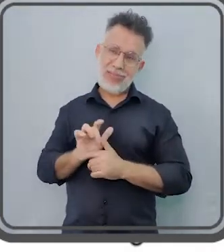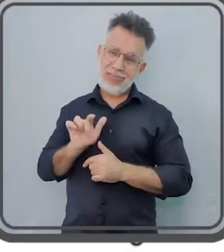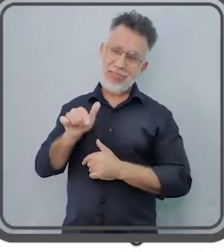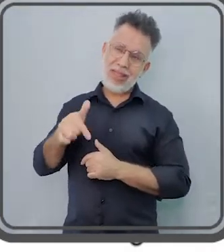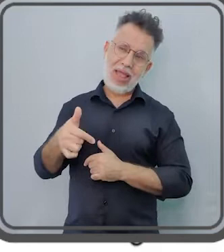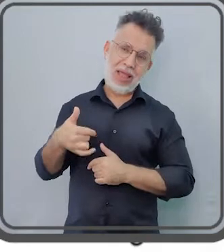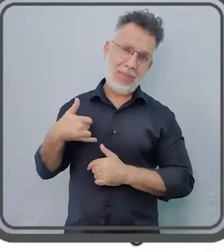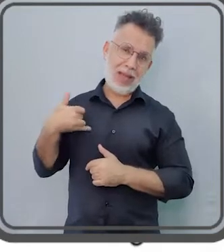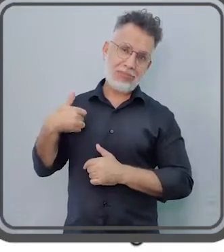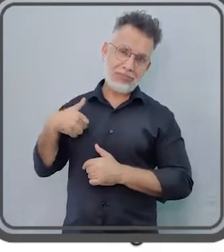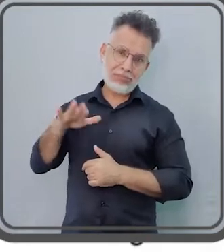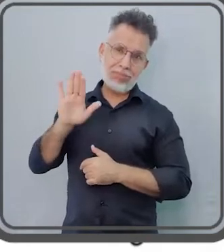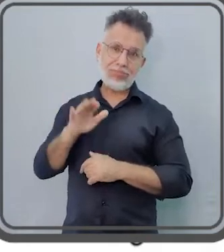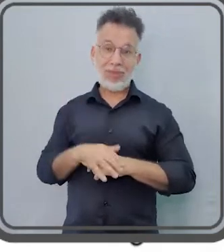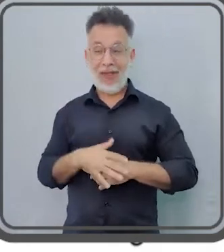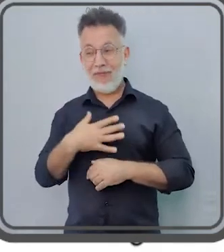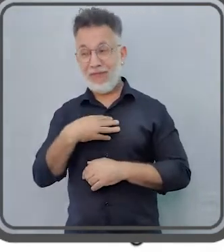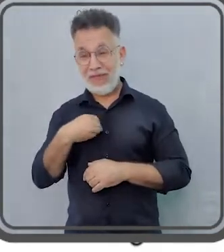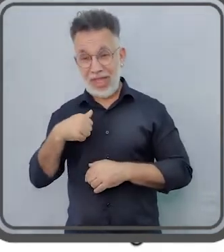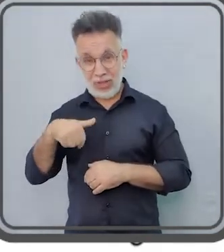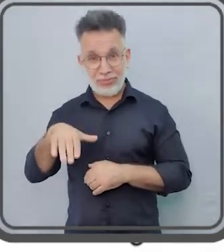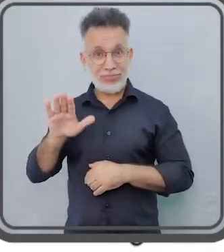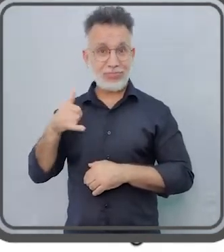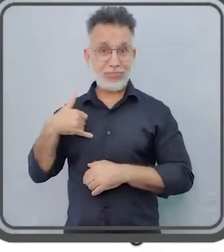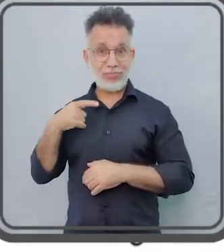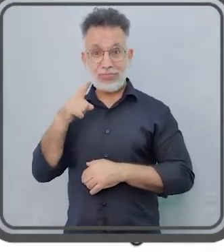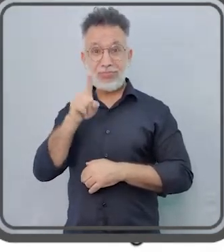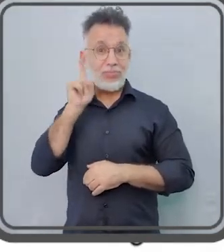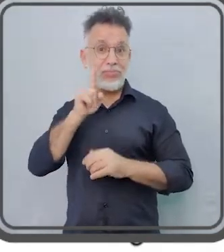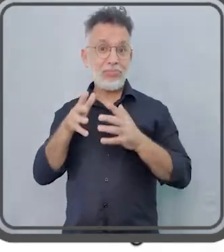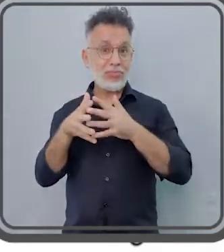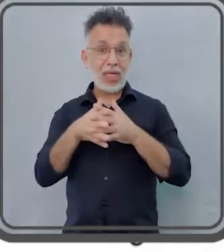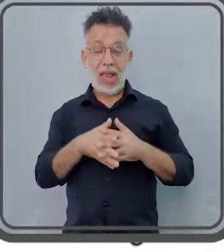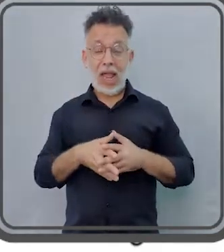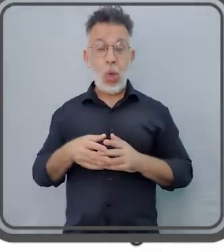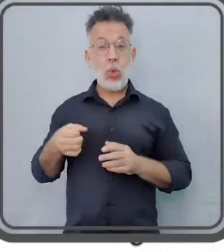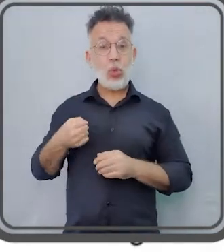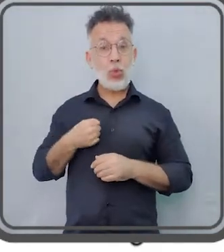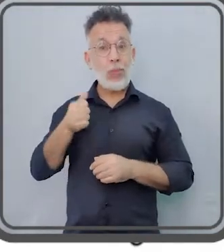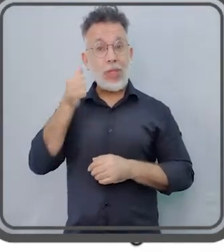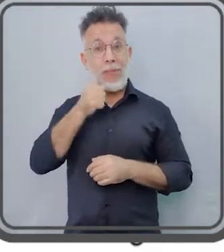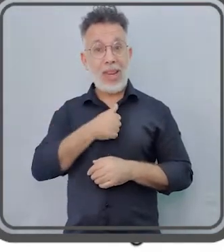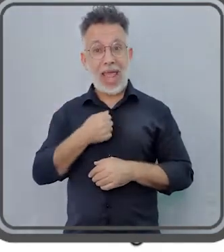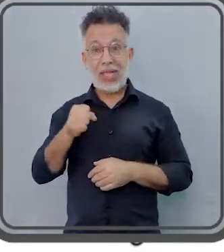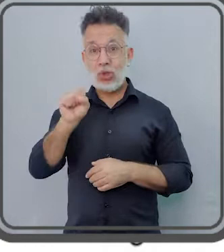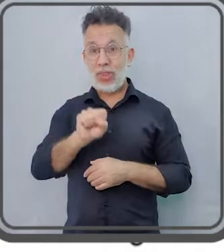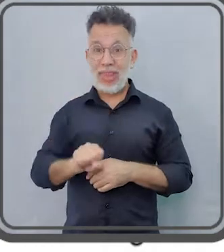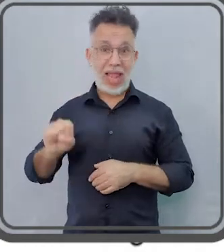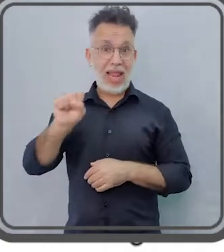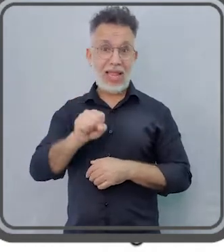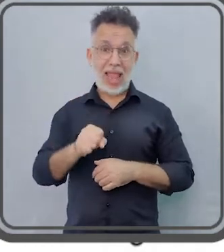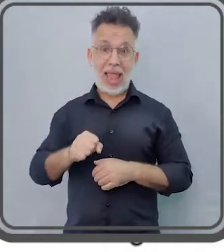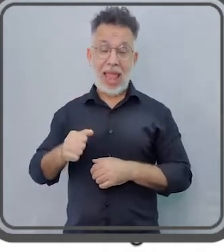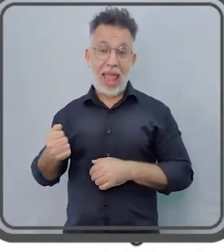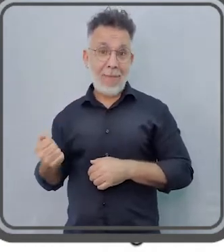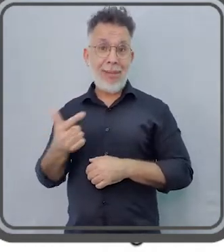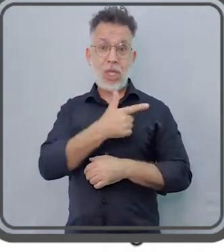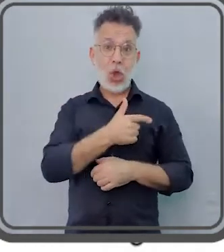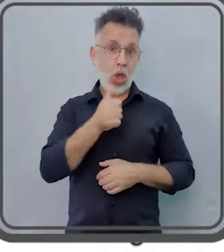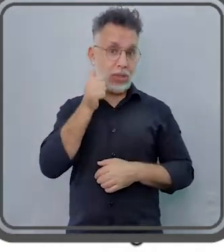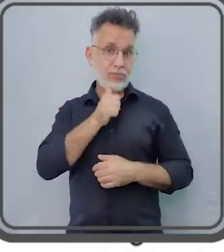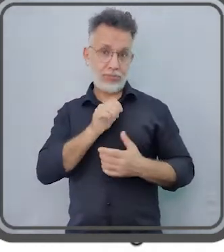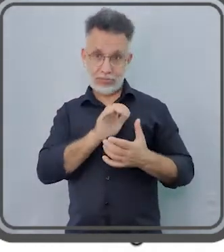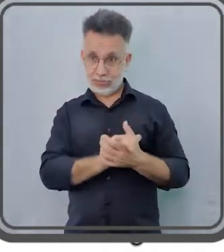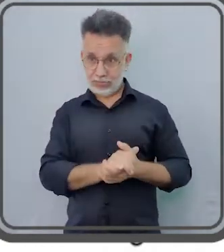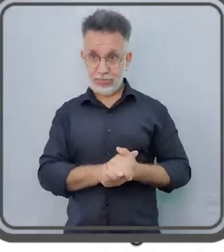tarde. Nos Estados Unidos, o número de mulheres solteiras já é maior do que o número de mulheres casadas. E essa mudança comportamental, ela determina a mudança